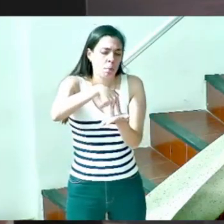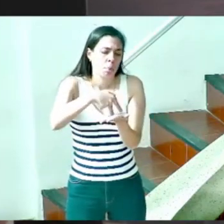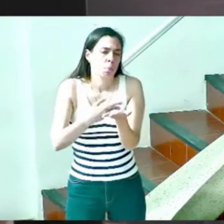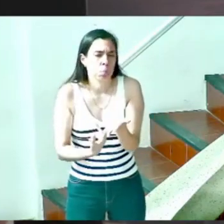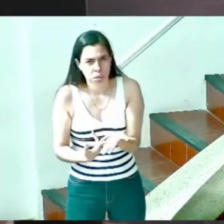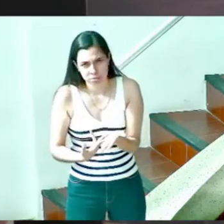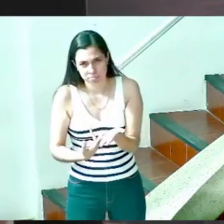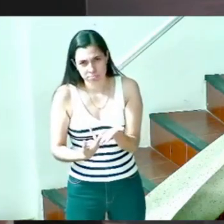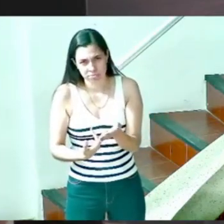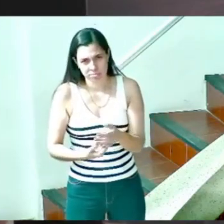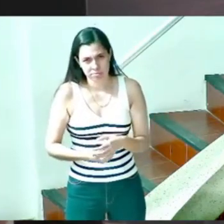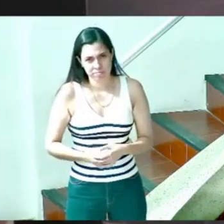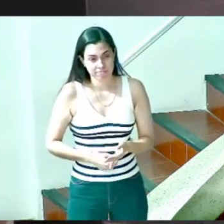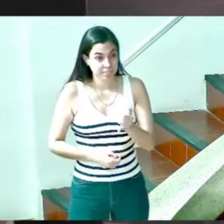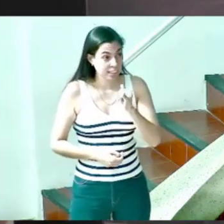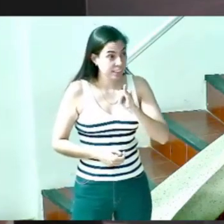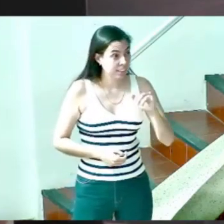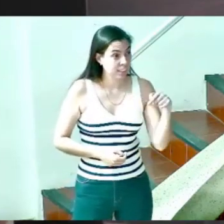preparem-se para batalhas,